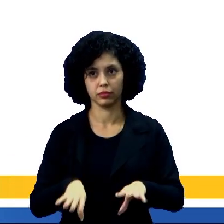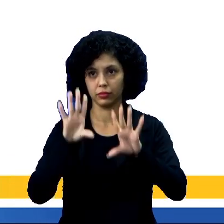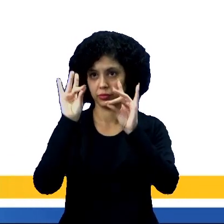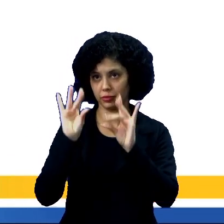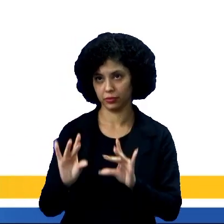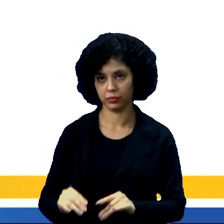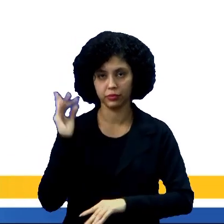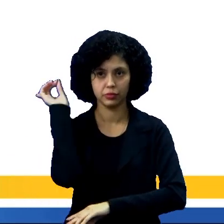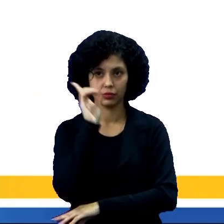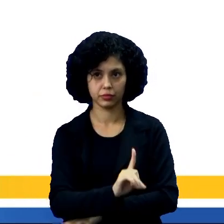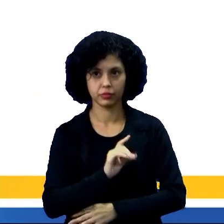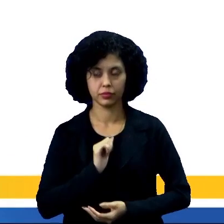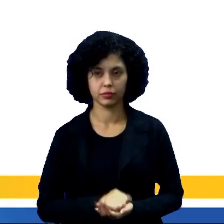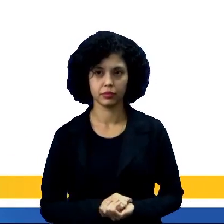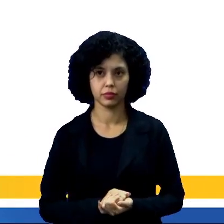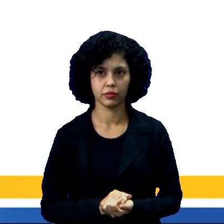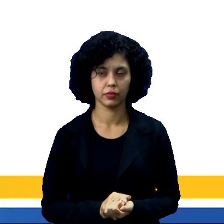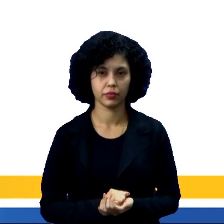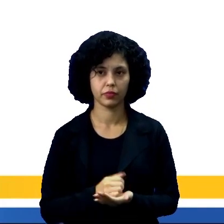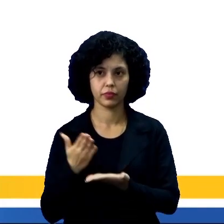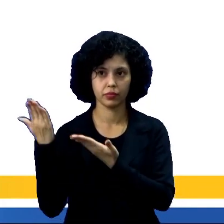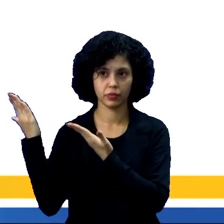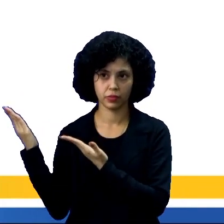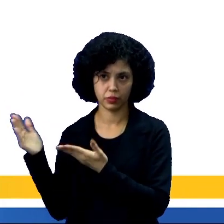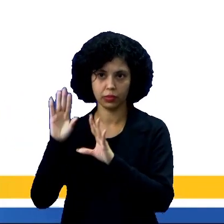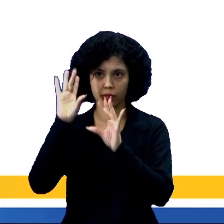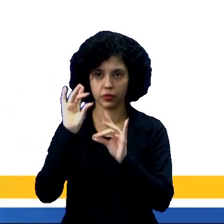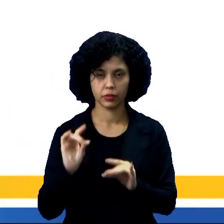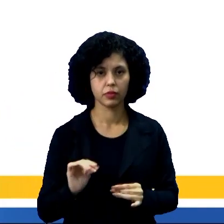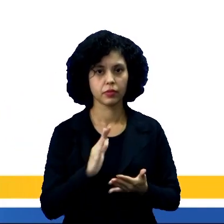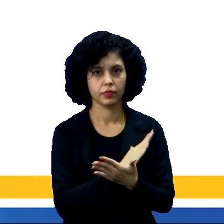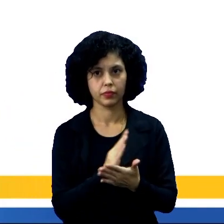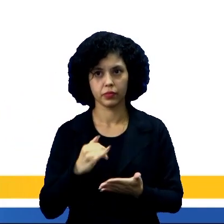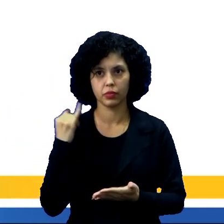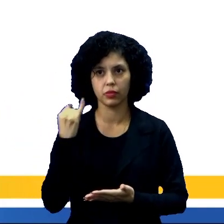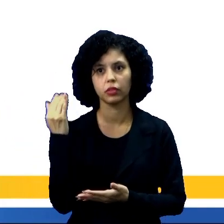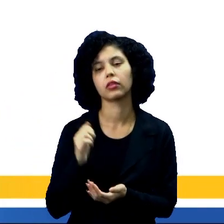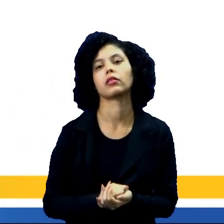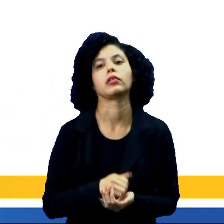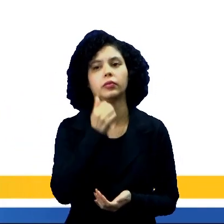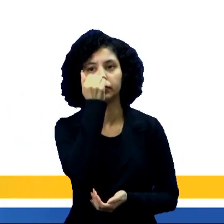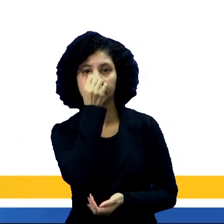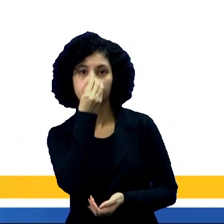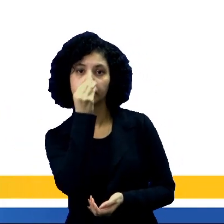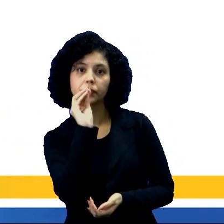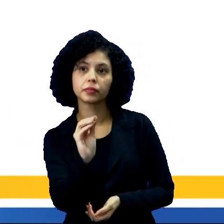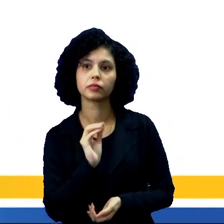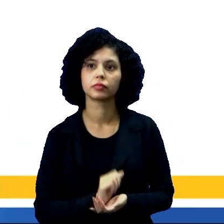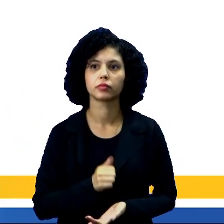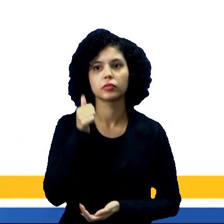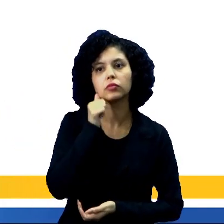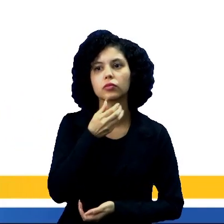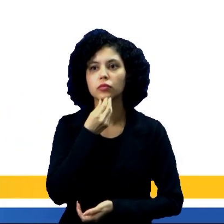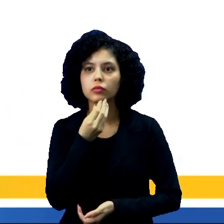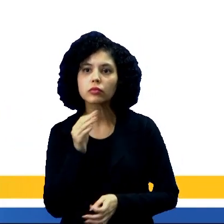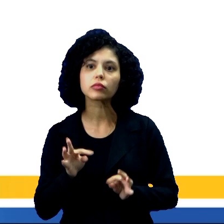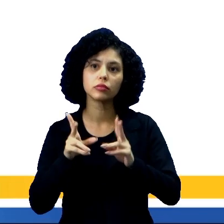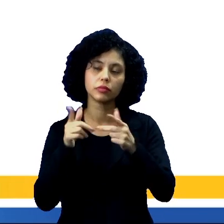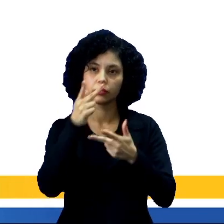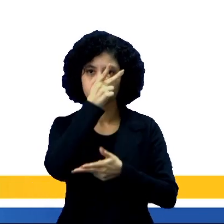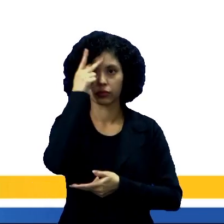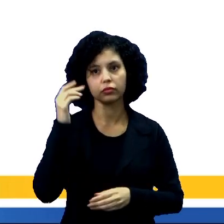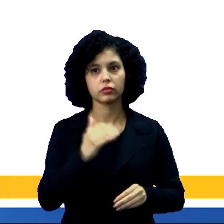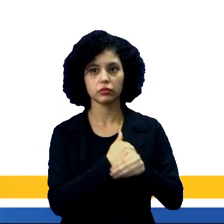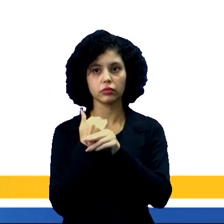denominar como lutas pelos direitos. Aqui eu apresento para vocês alguns caráteres importantes. Ninguém deve discriminar por ser menino ou ser menino, todas as